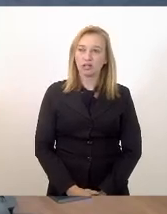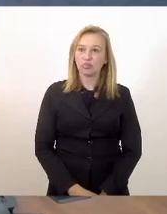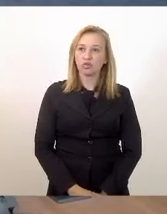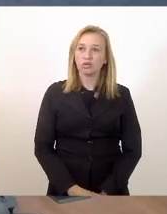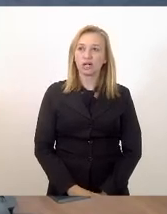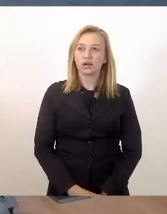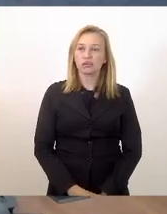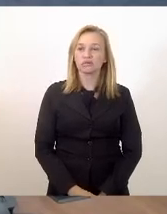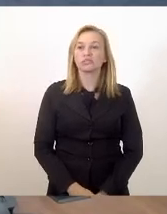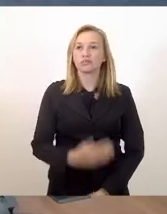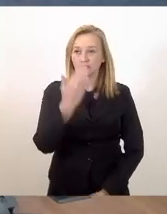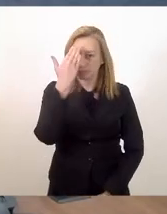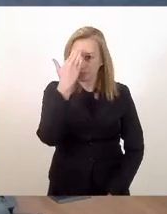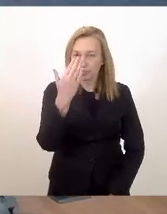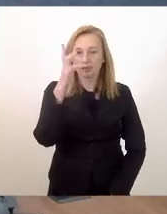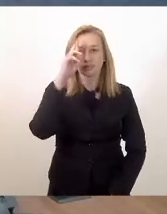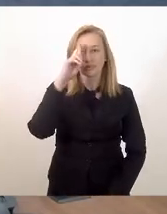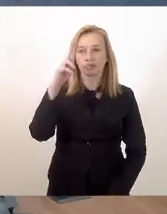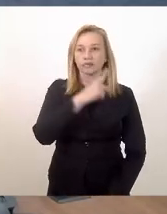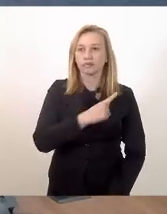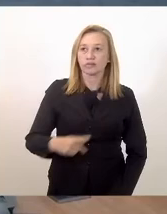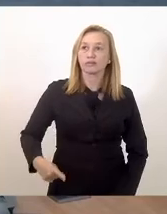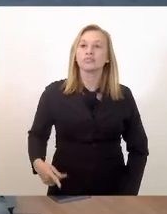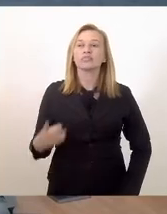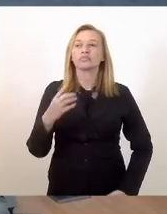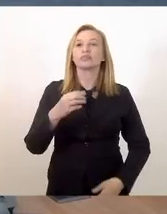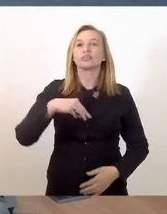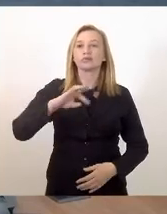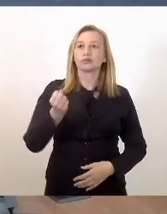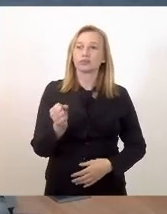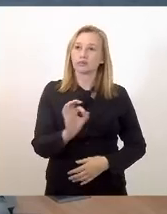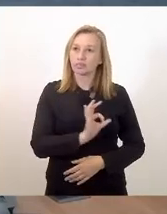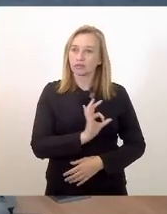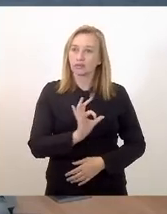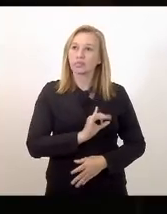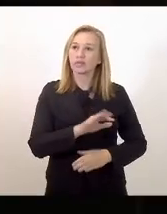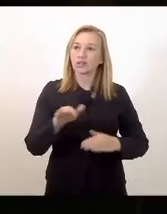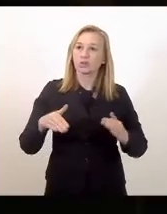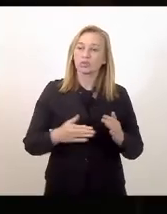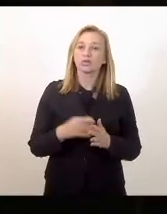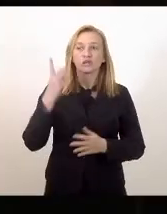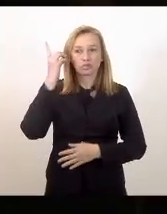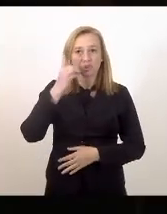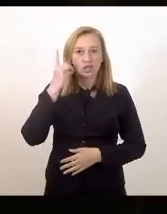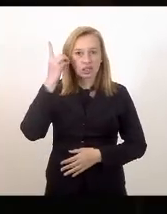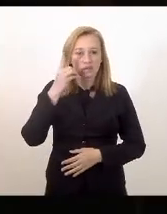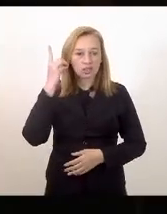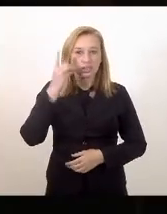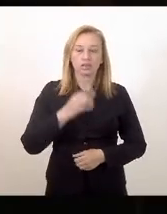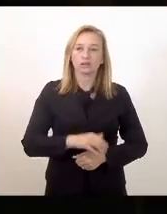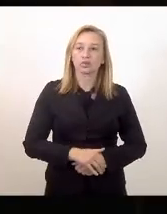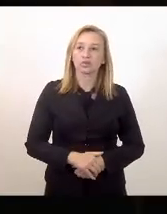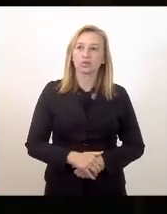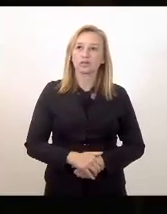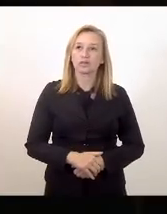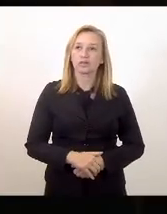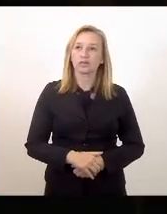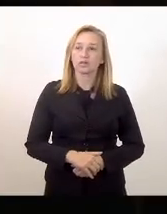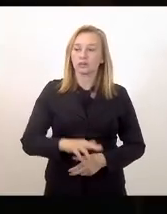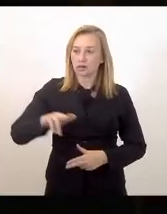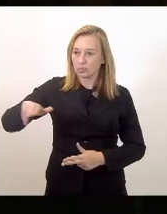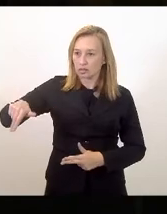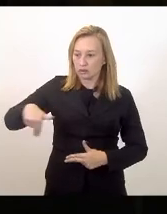Muito obrigada, senhora presidenta Marta Rocha, senhores deputados, senhoras deputadas. Subir